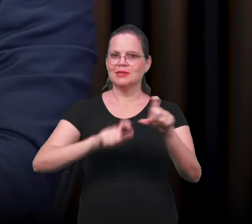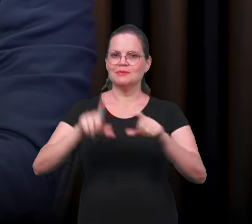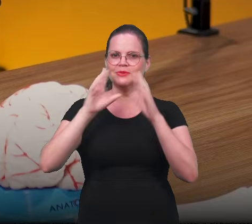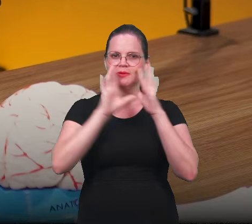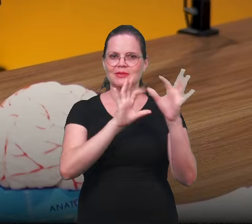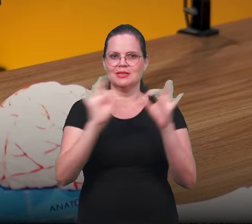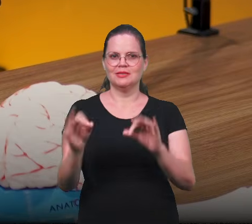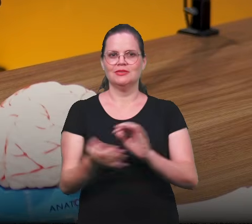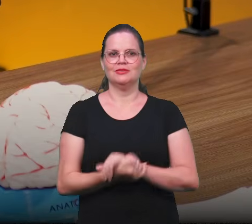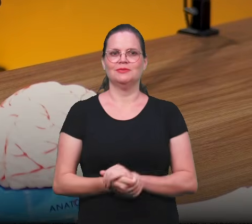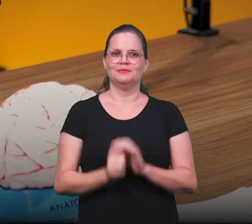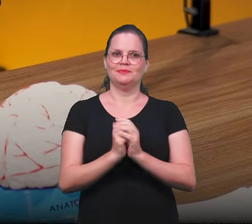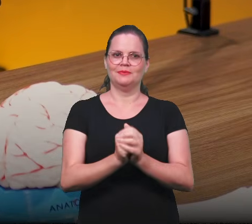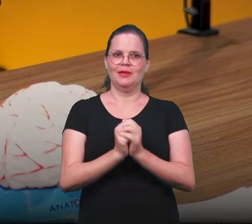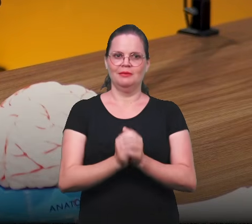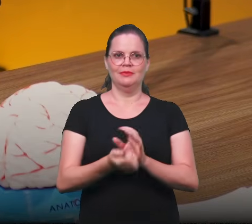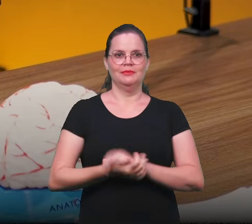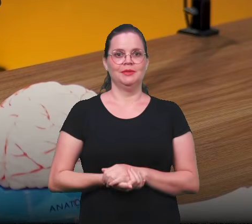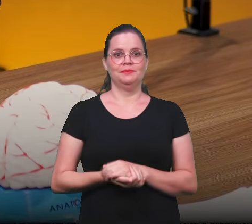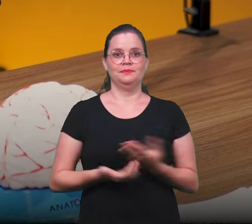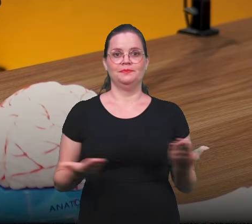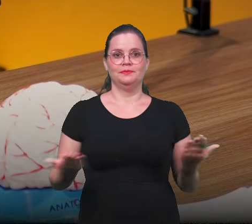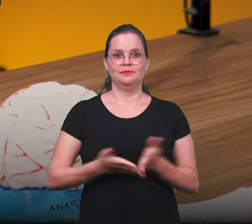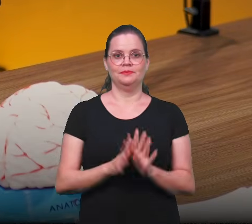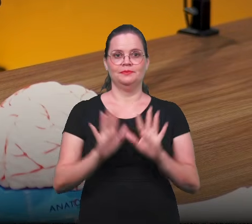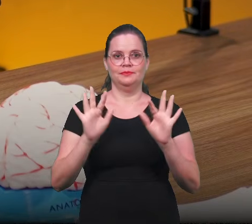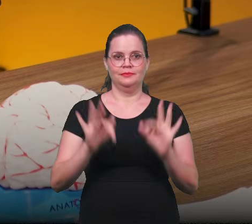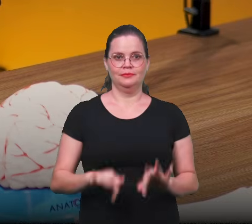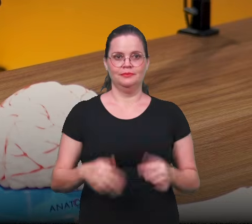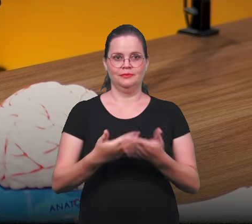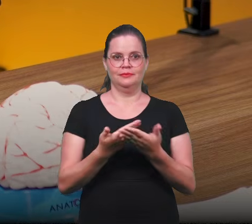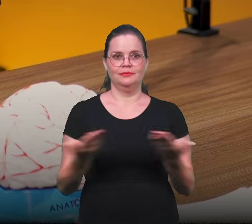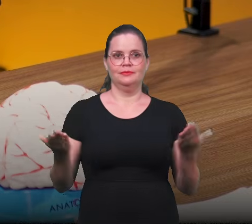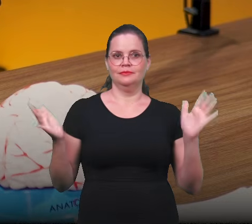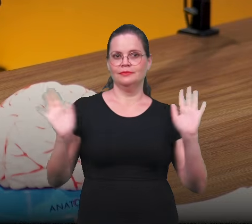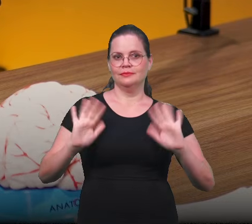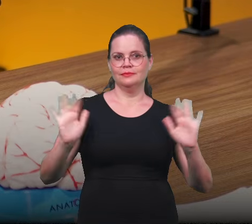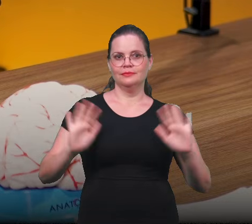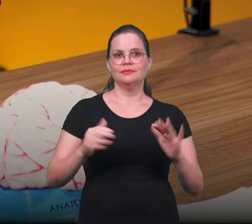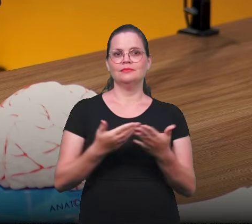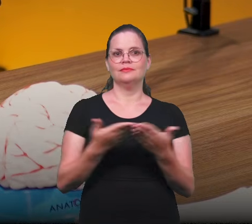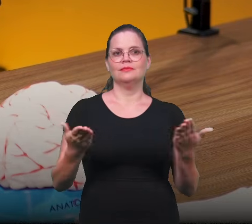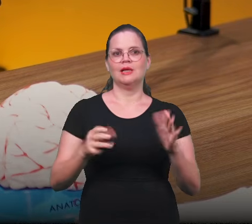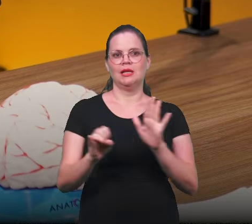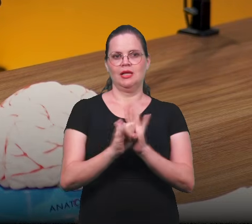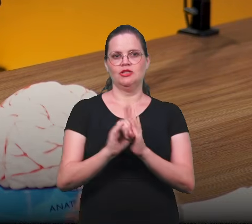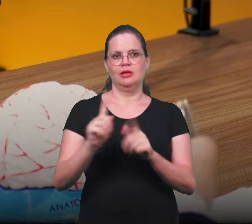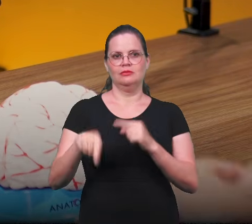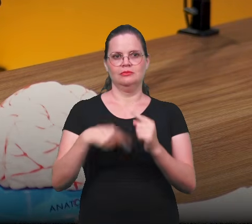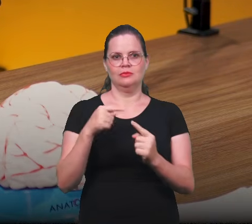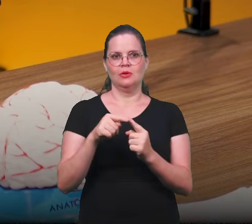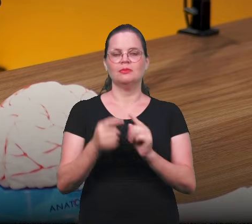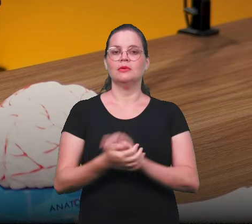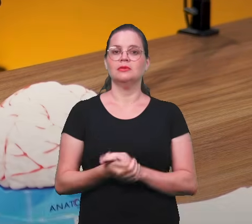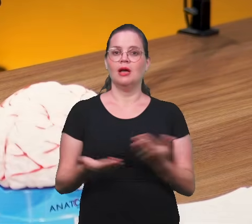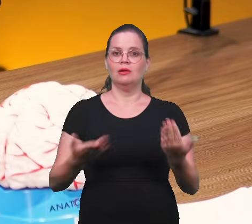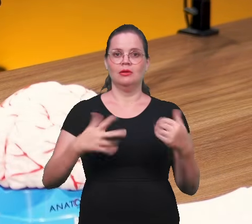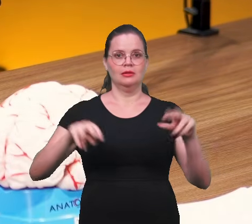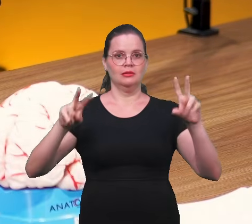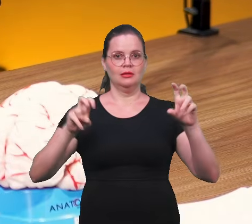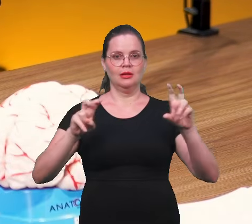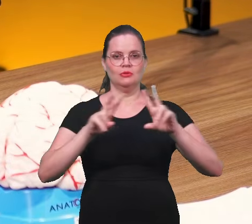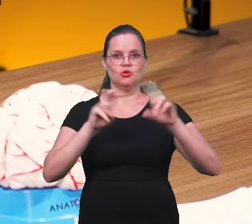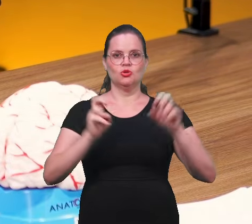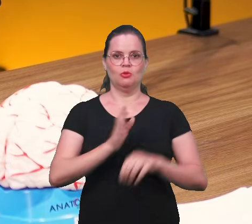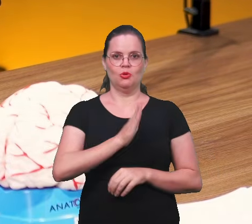assistem. Amém. Bom, assim nós nos despedimos deste programa, nosso programa Identidade e Propósito, que teve como tema hoje o coração do homem,